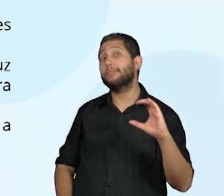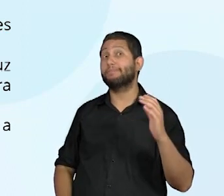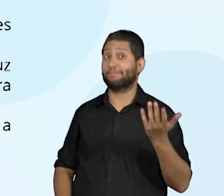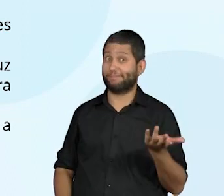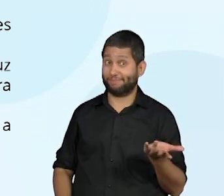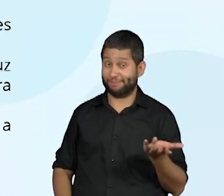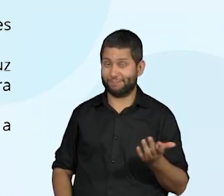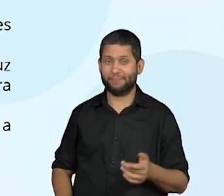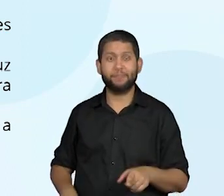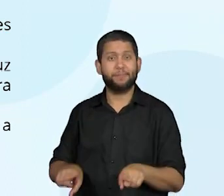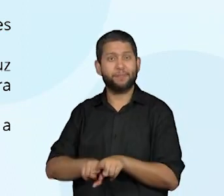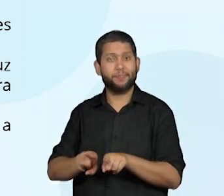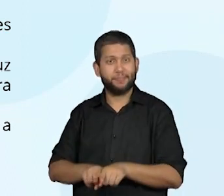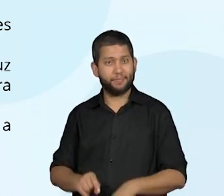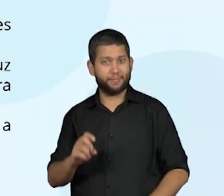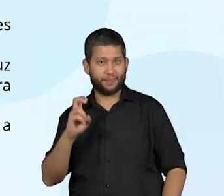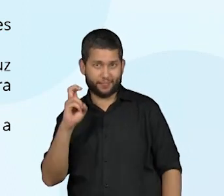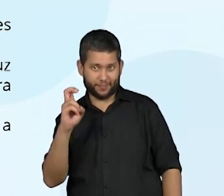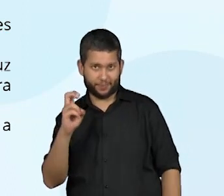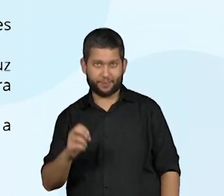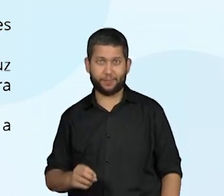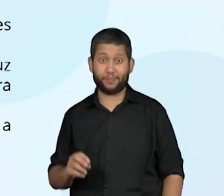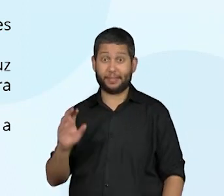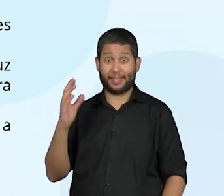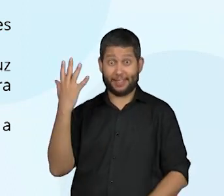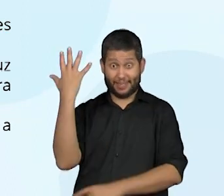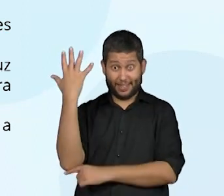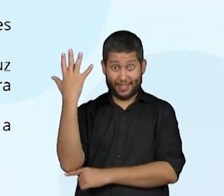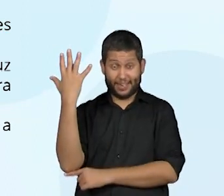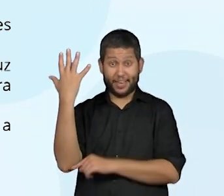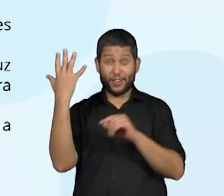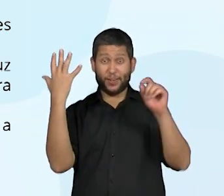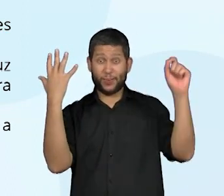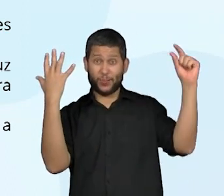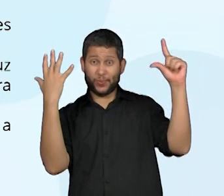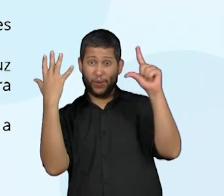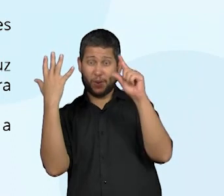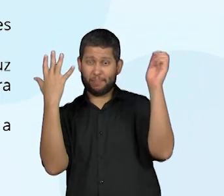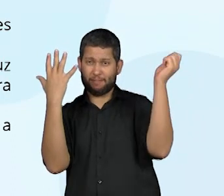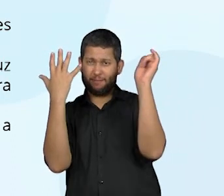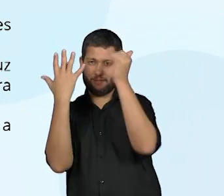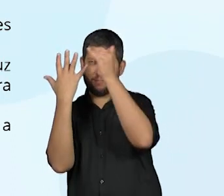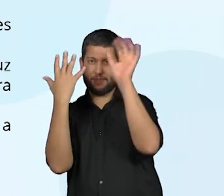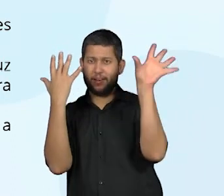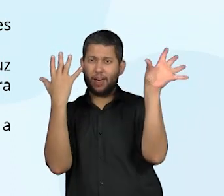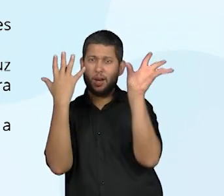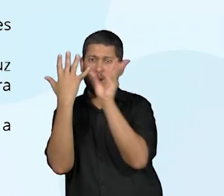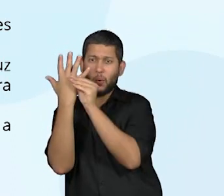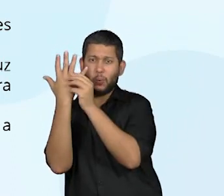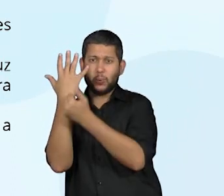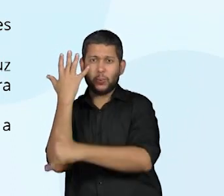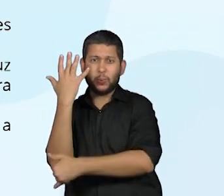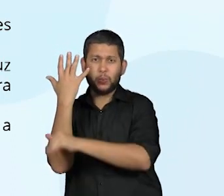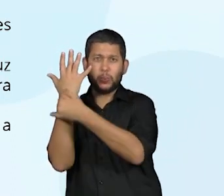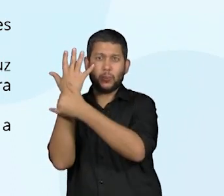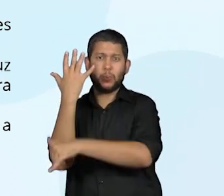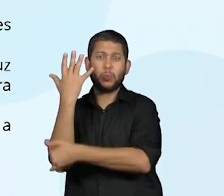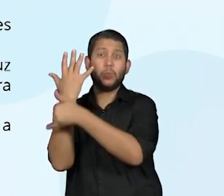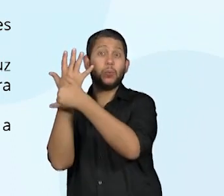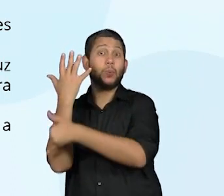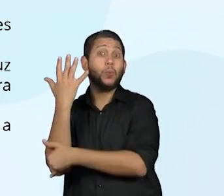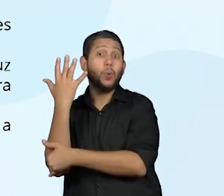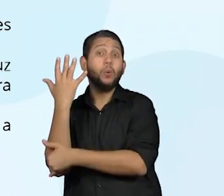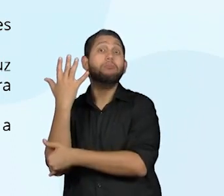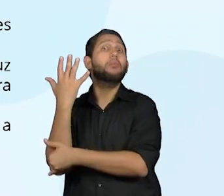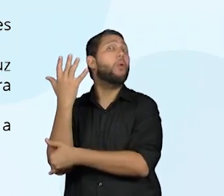no 5, a gente tem, no processo de fotossíntese, a planta absorve a energia do